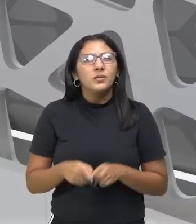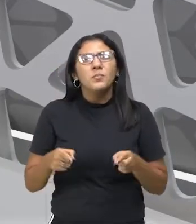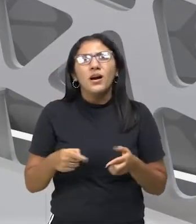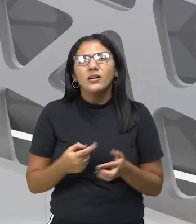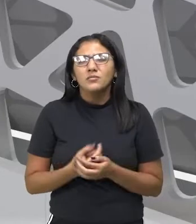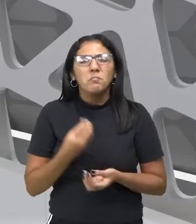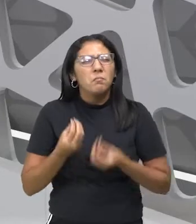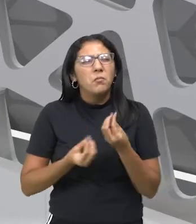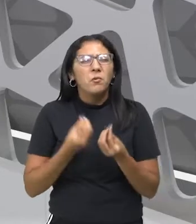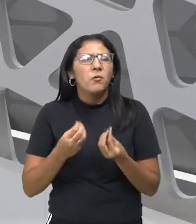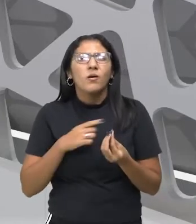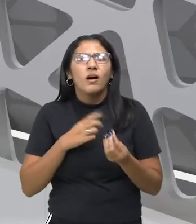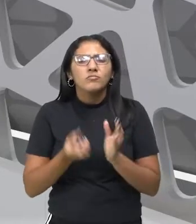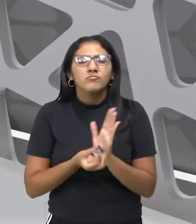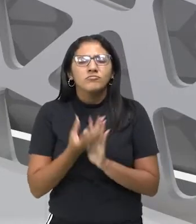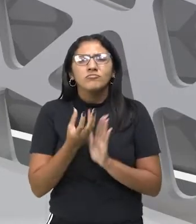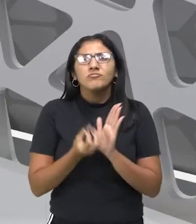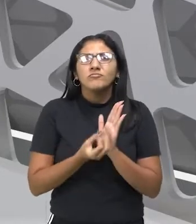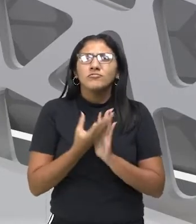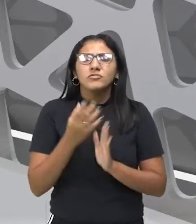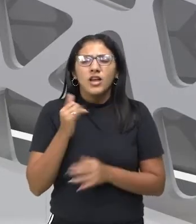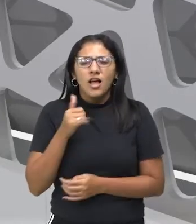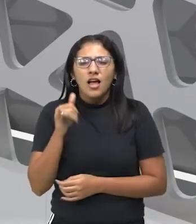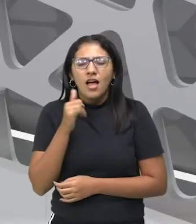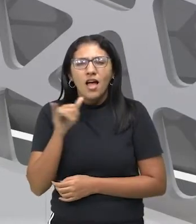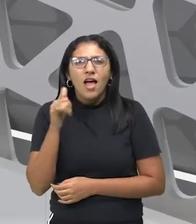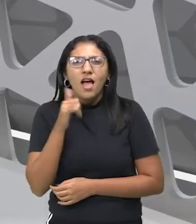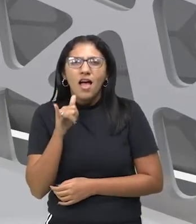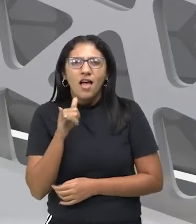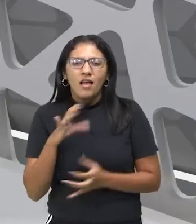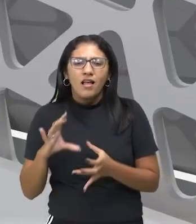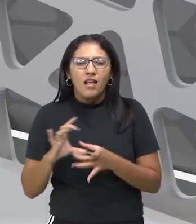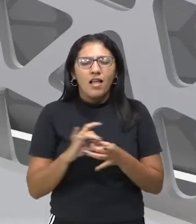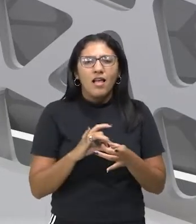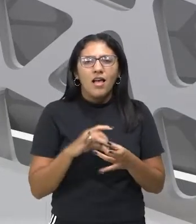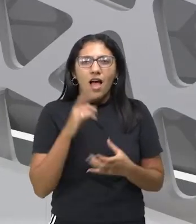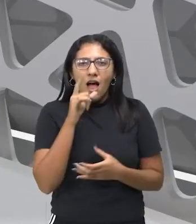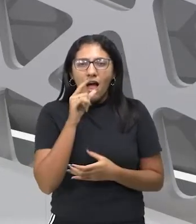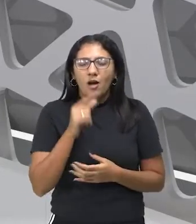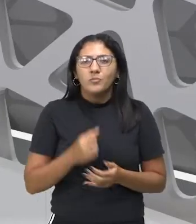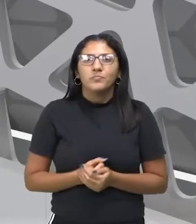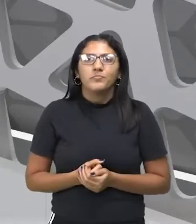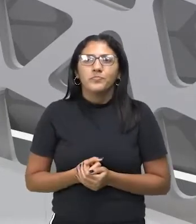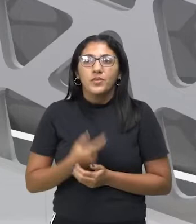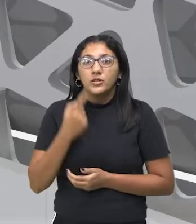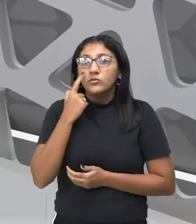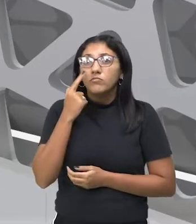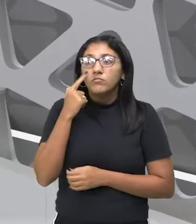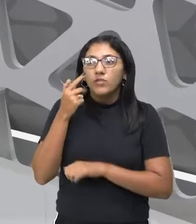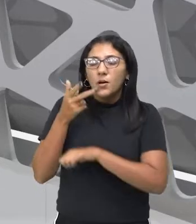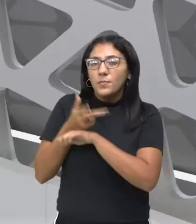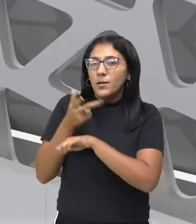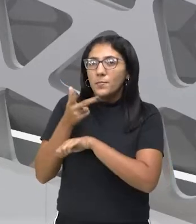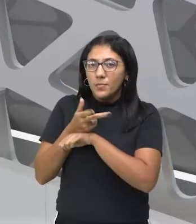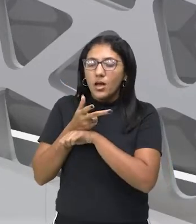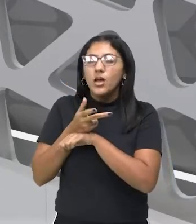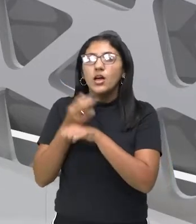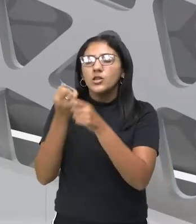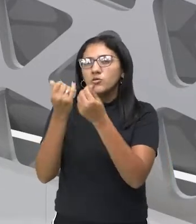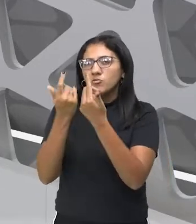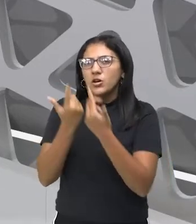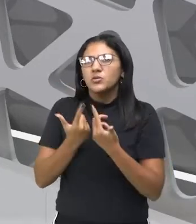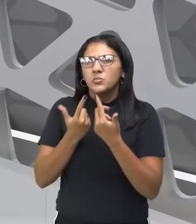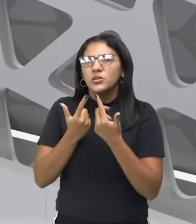como é que é produzida a energia a partir da água? A gente vai assistir agora uma curta animação que vai resumir